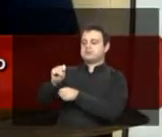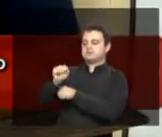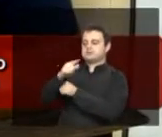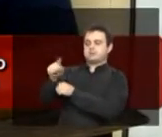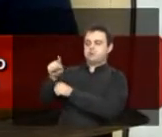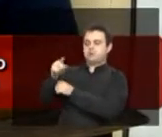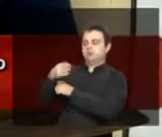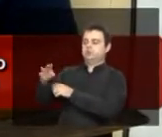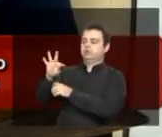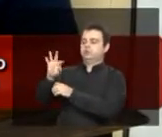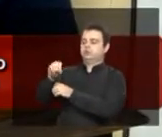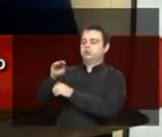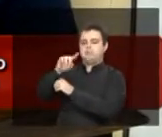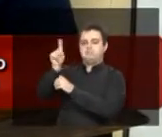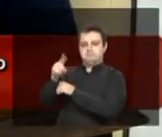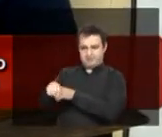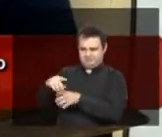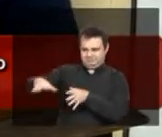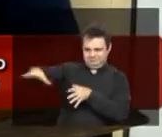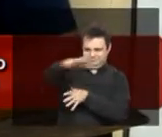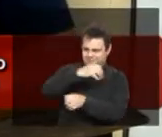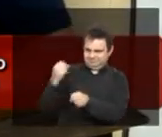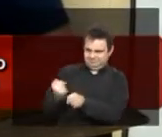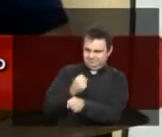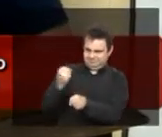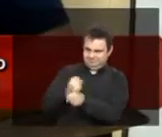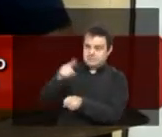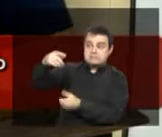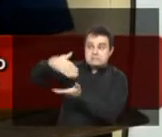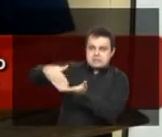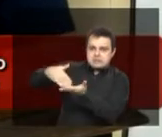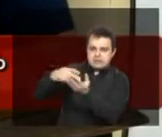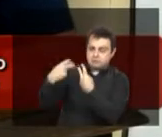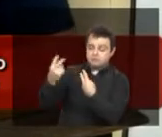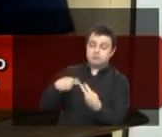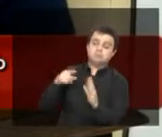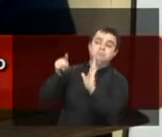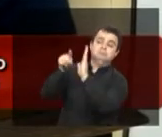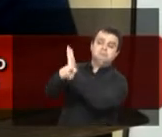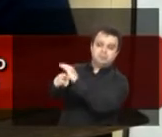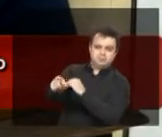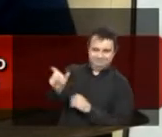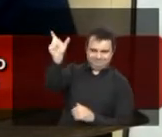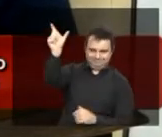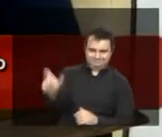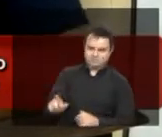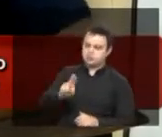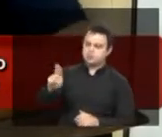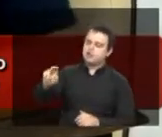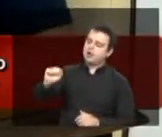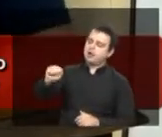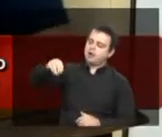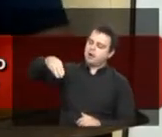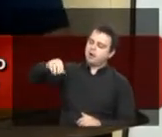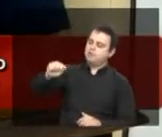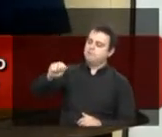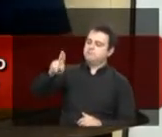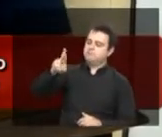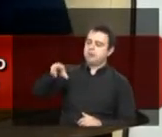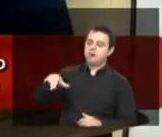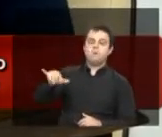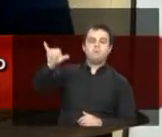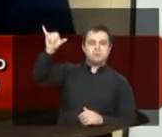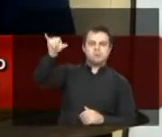o secretário, o Amauri, dá a impressão que eu sou contra algumas coisas. É que o Amauri, ele sempre está no coração da gente.